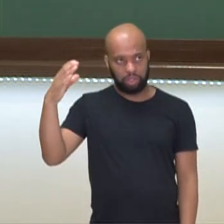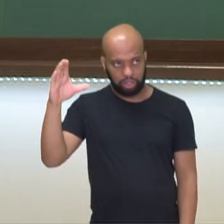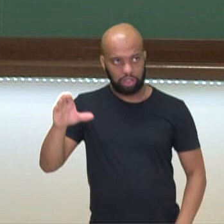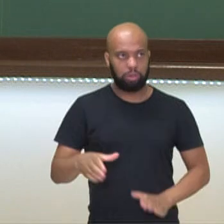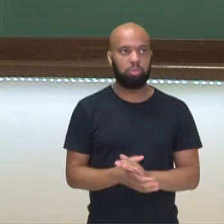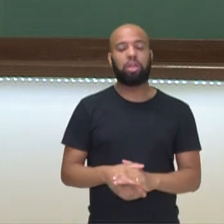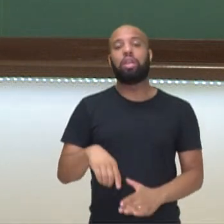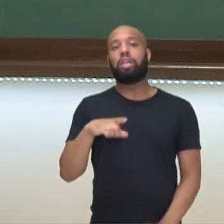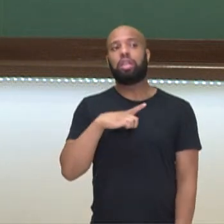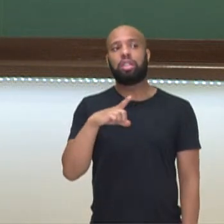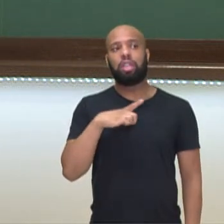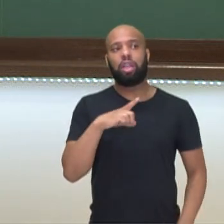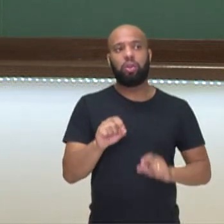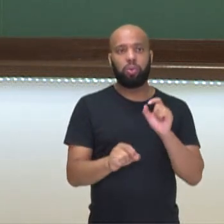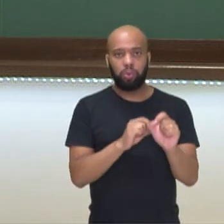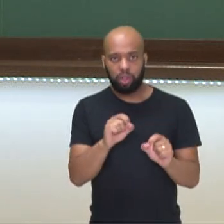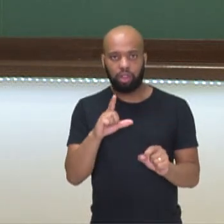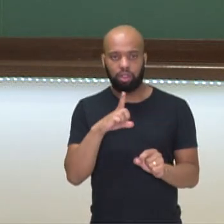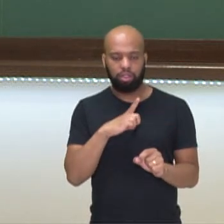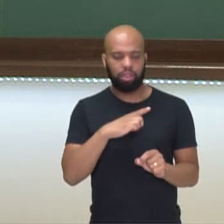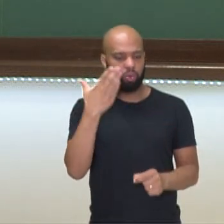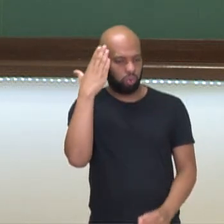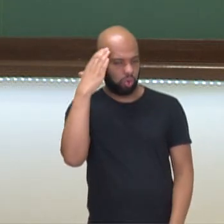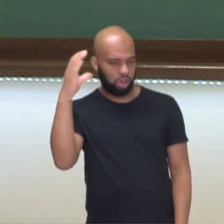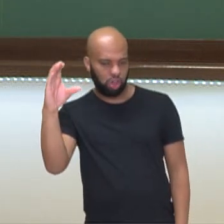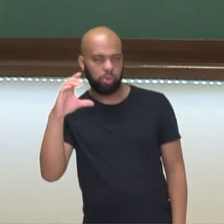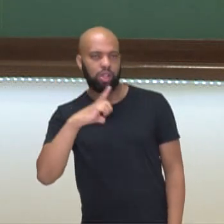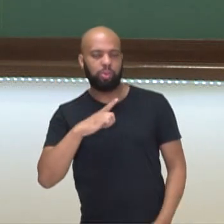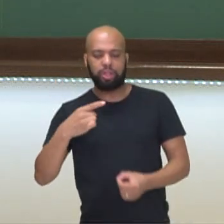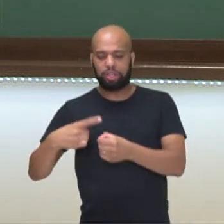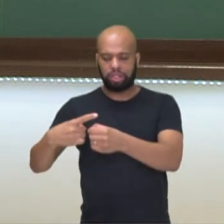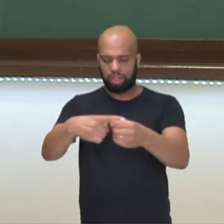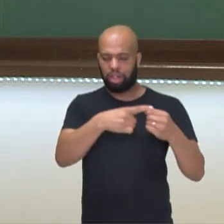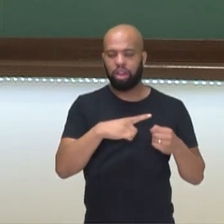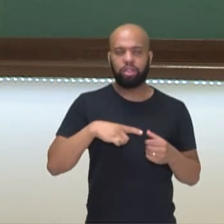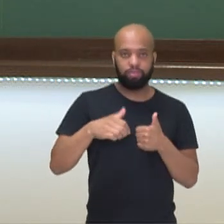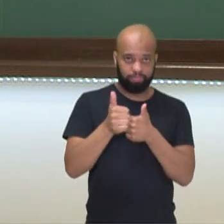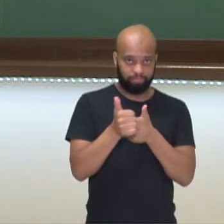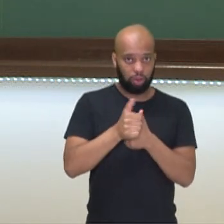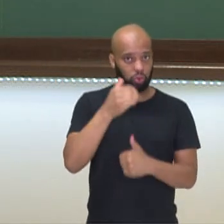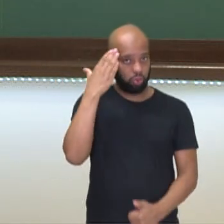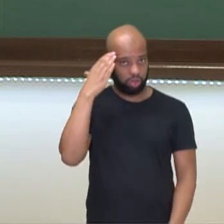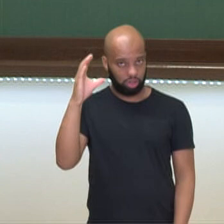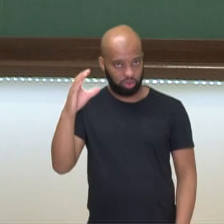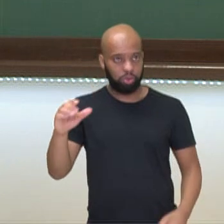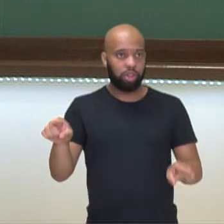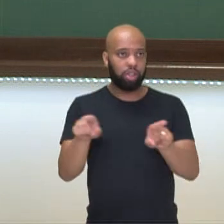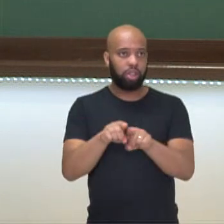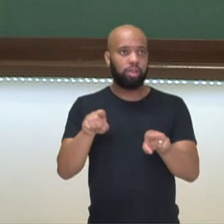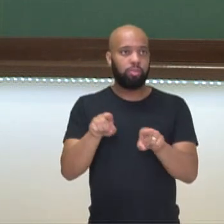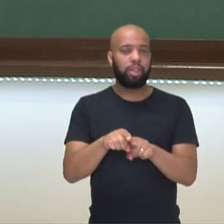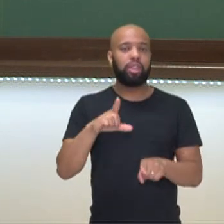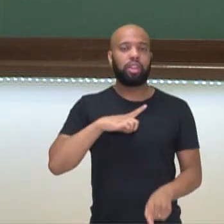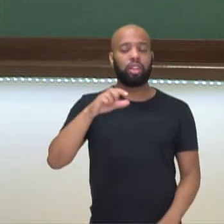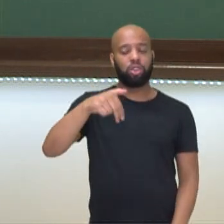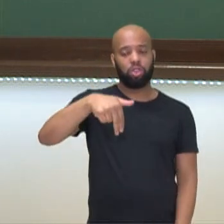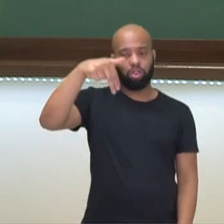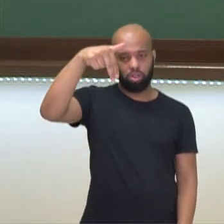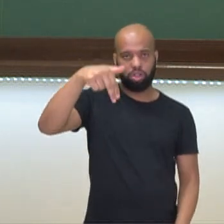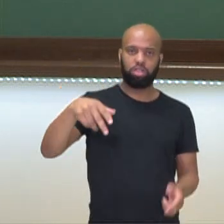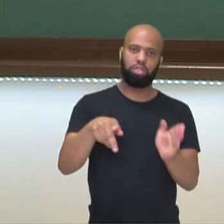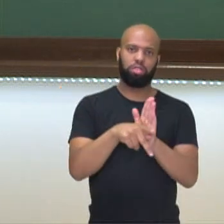capitaneado principalmente por Curitiba e uma gama de cidades próximas, né? E na região norte do